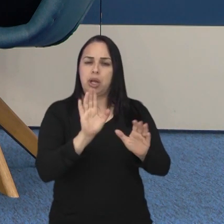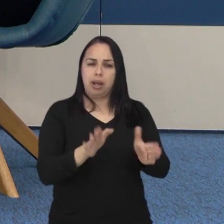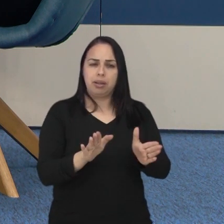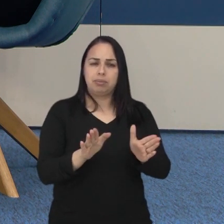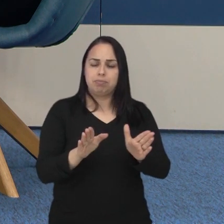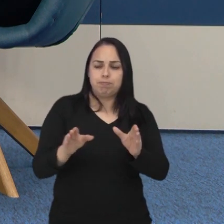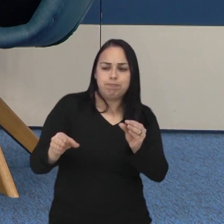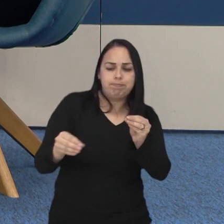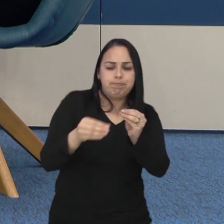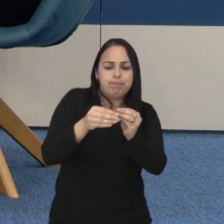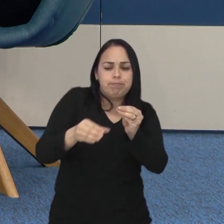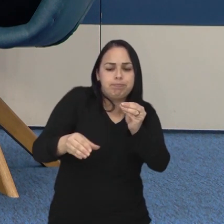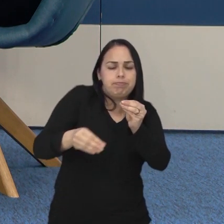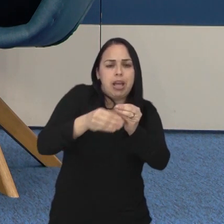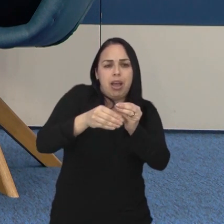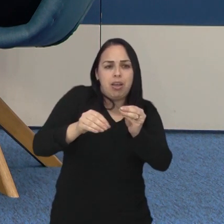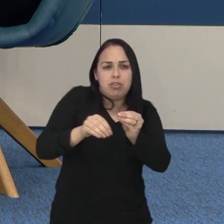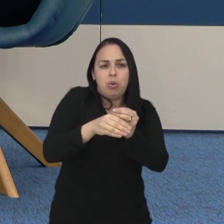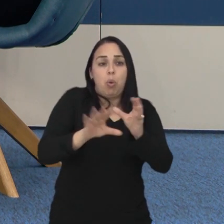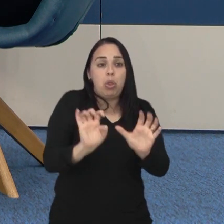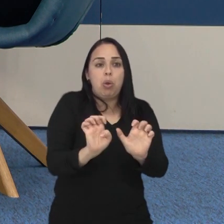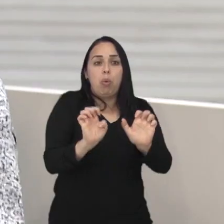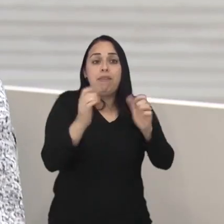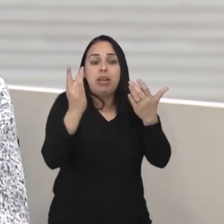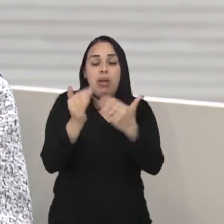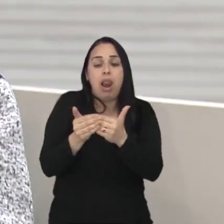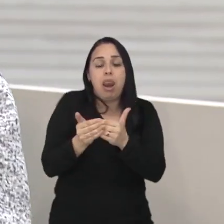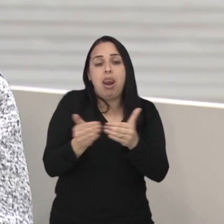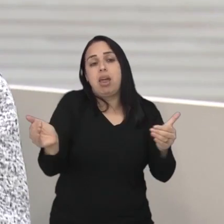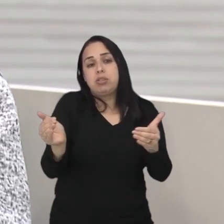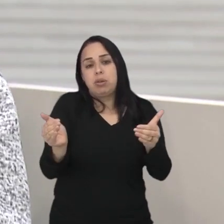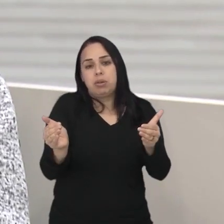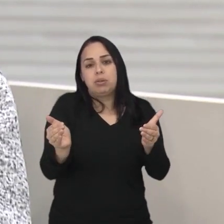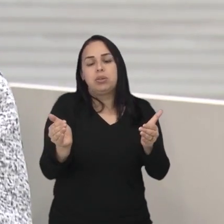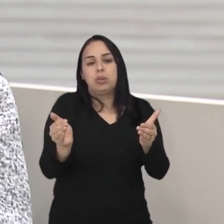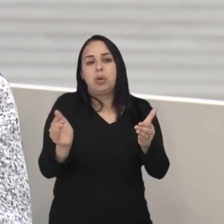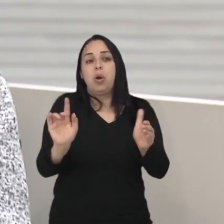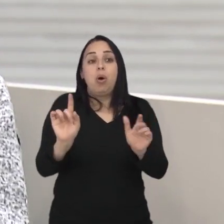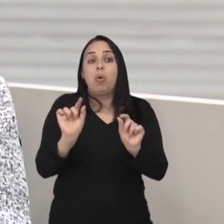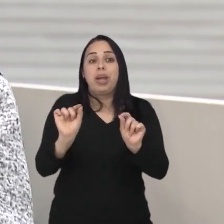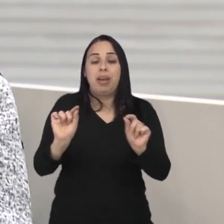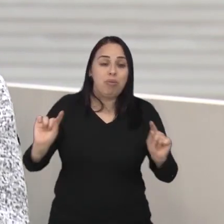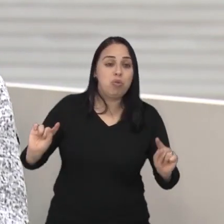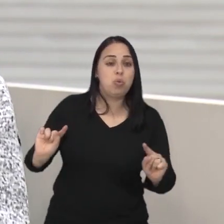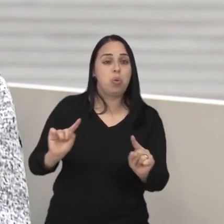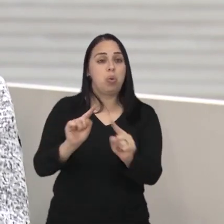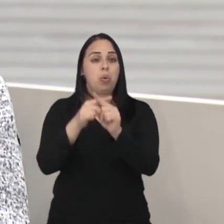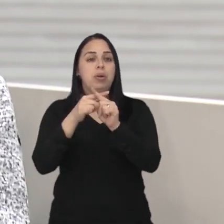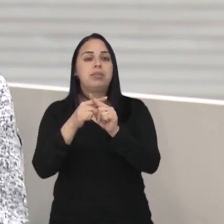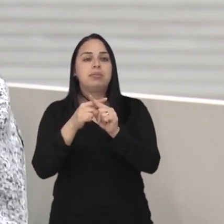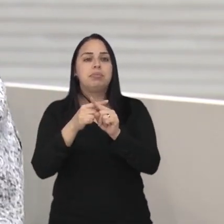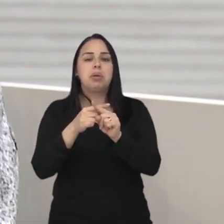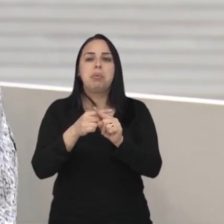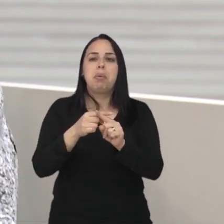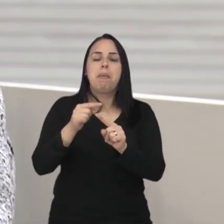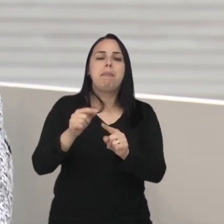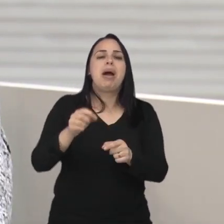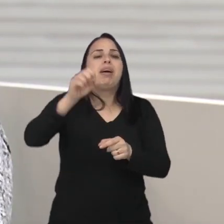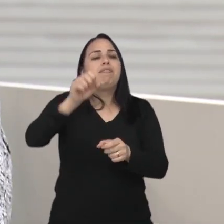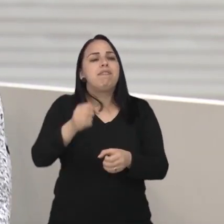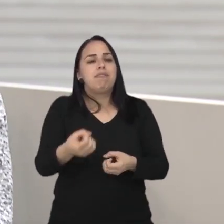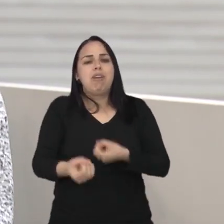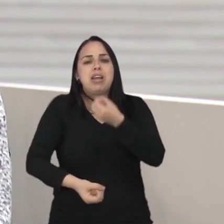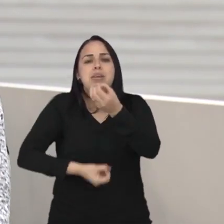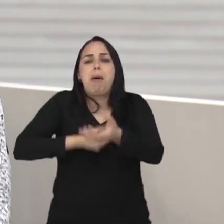um elemento dessas comemorações, foi lançado um concurso para